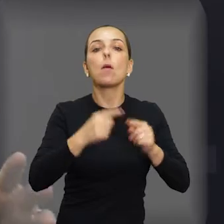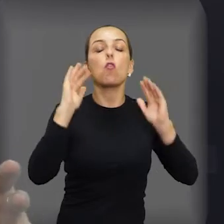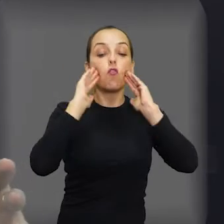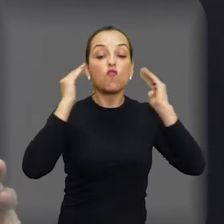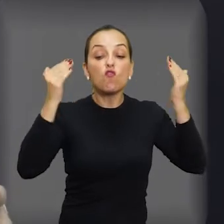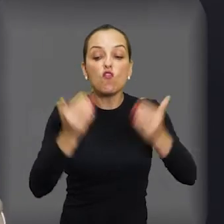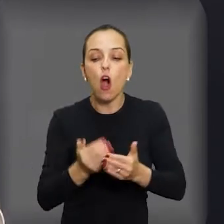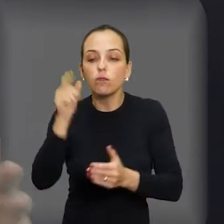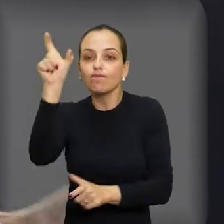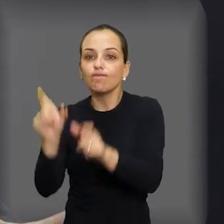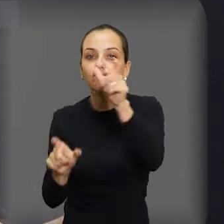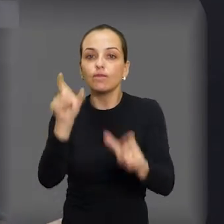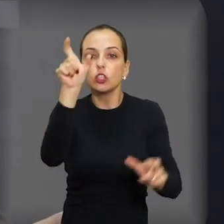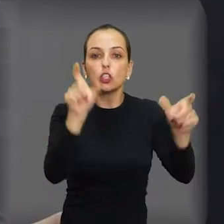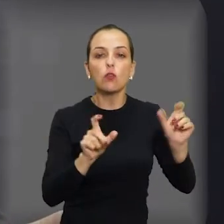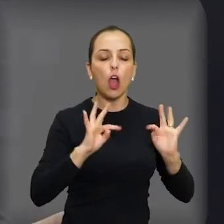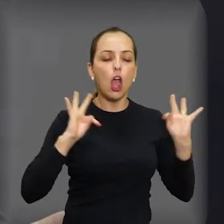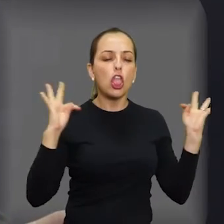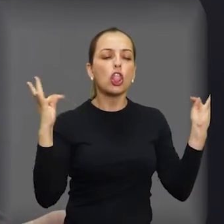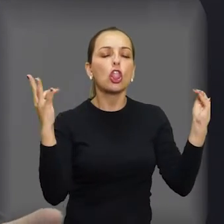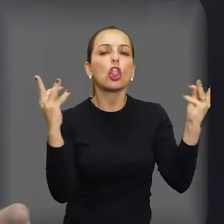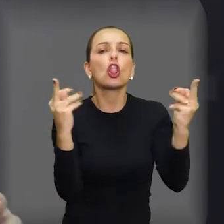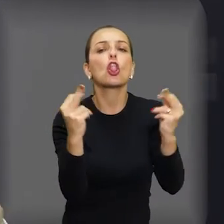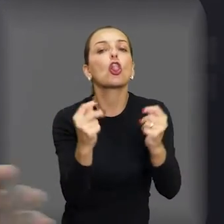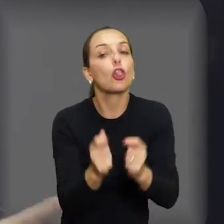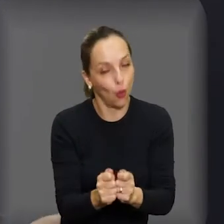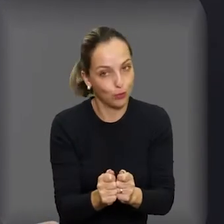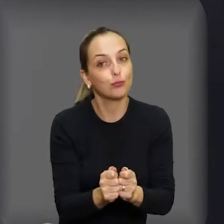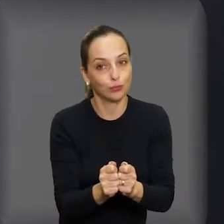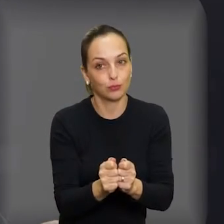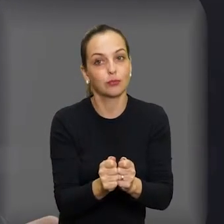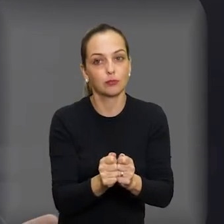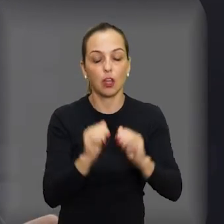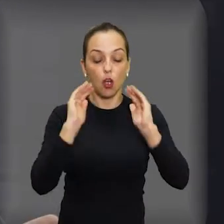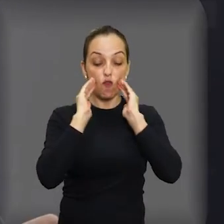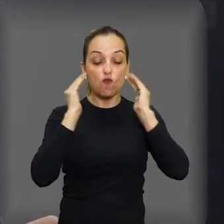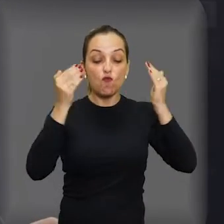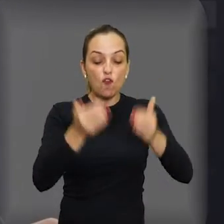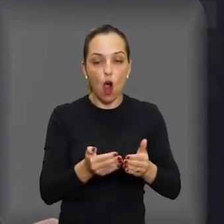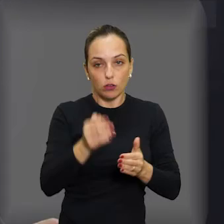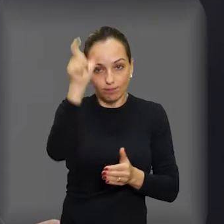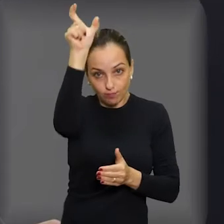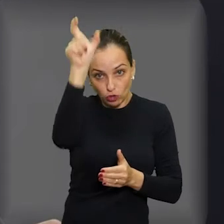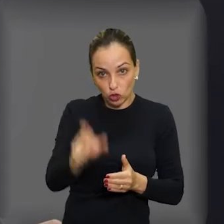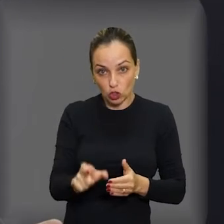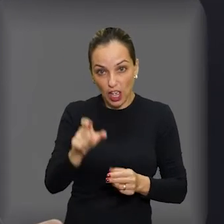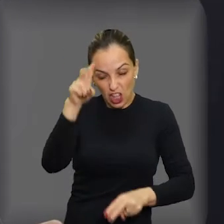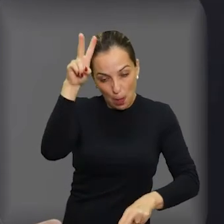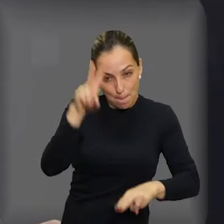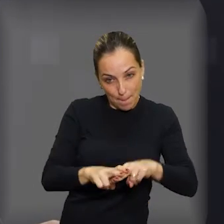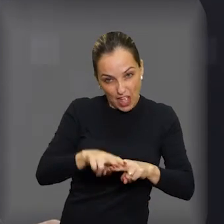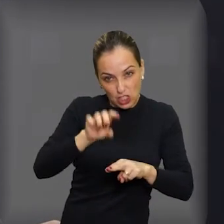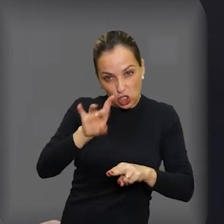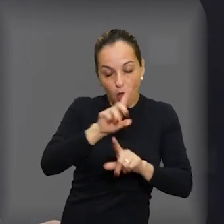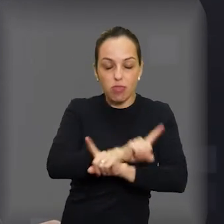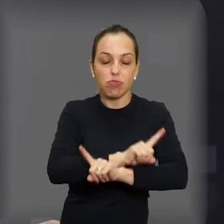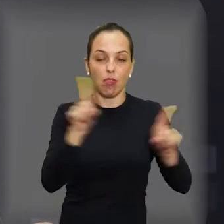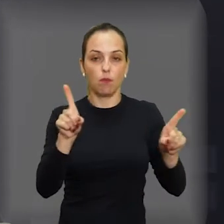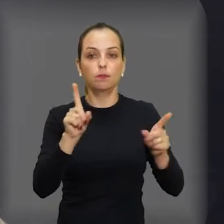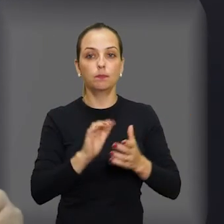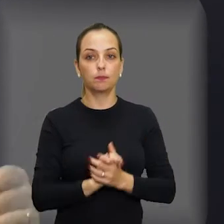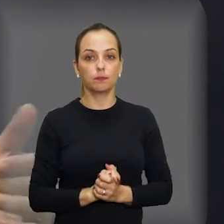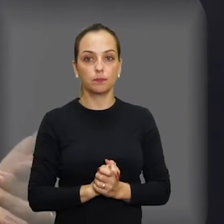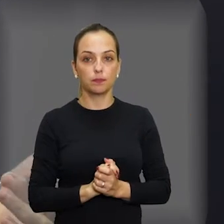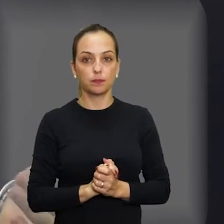na nossa atuação é a defesa dos direitos humanos, mas sem essa deturpação que a gente infelizmente assiste nesse atual